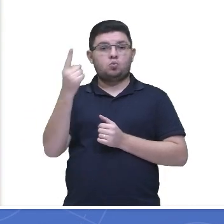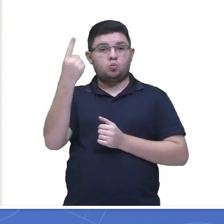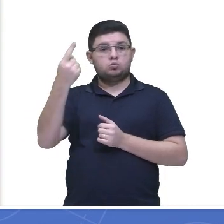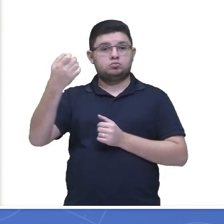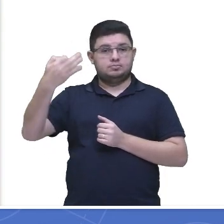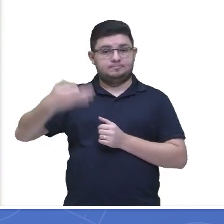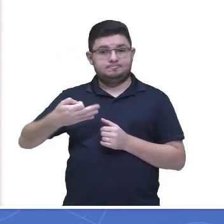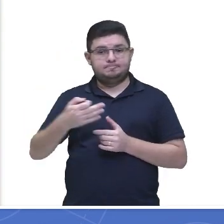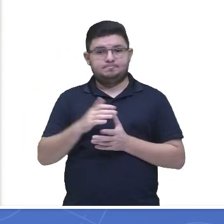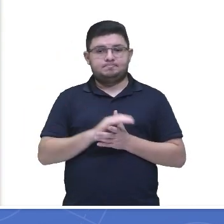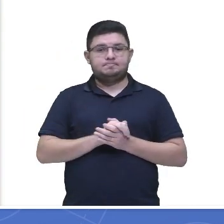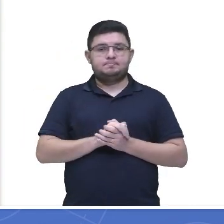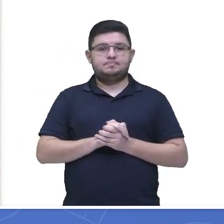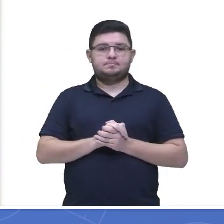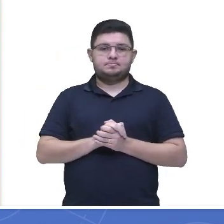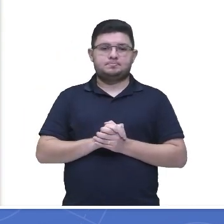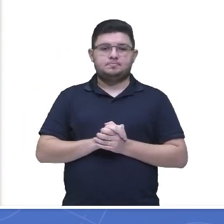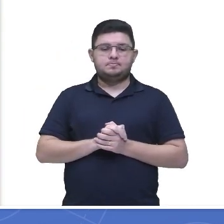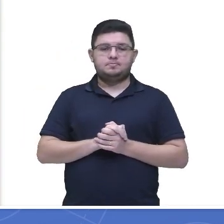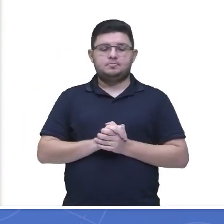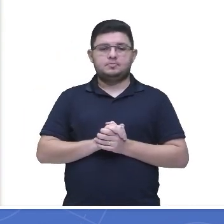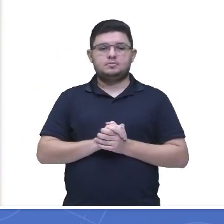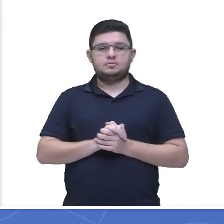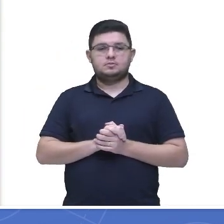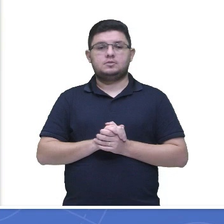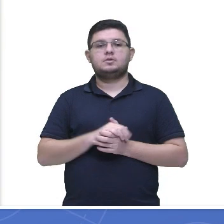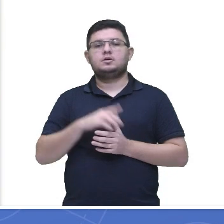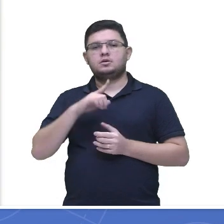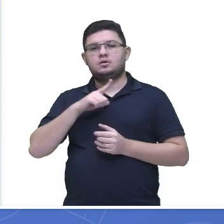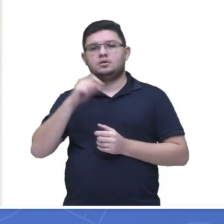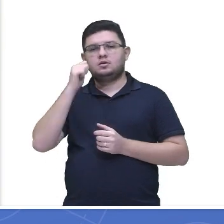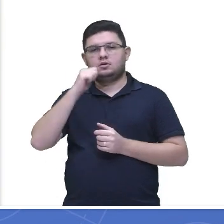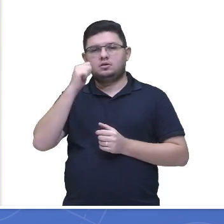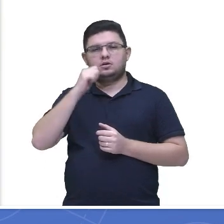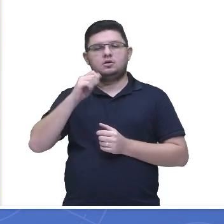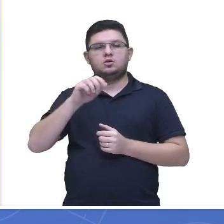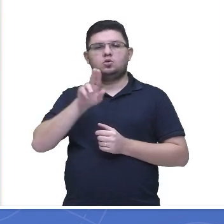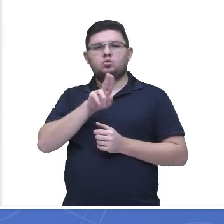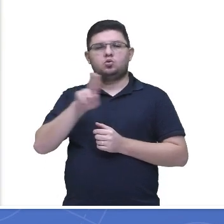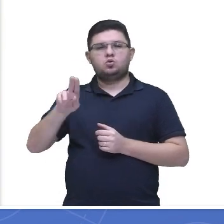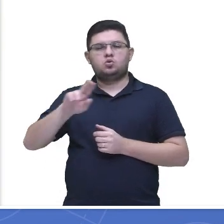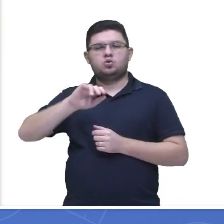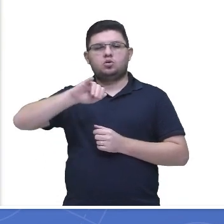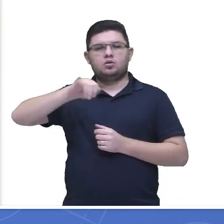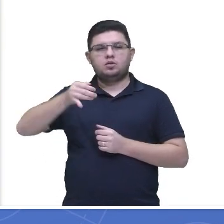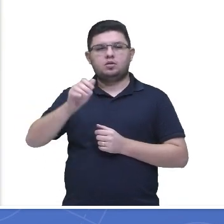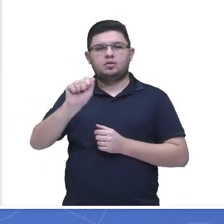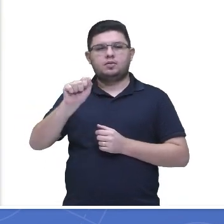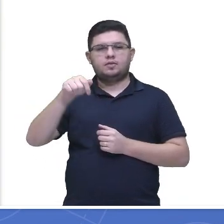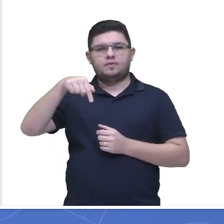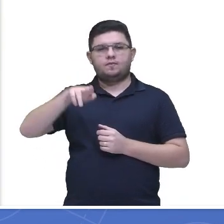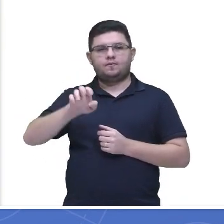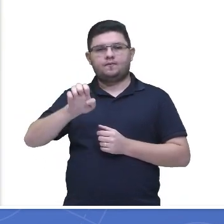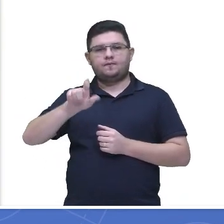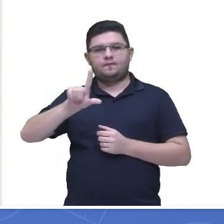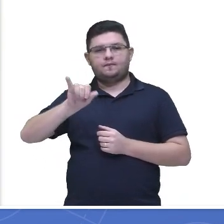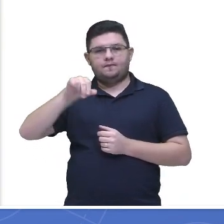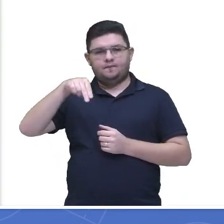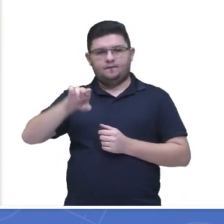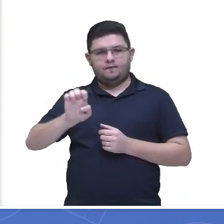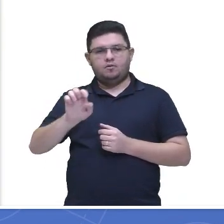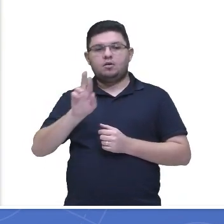bom? Aí temos a Jaqueline, disse que a questão 1 é a letra B.